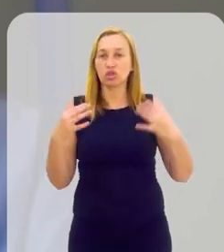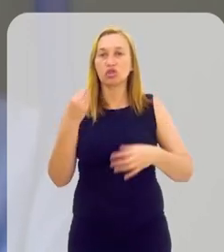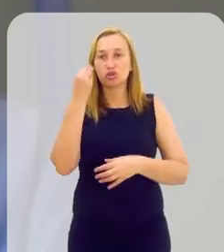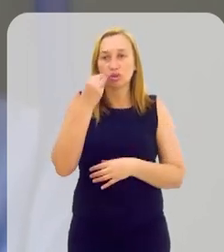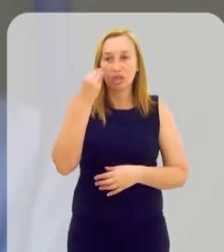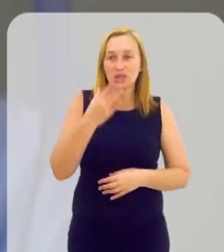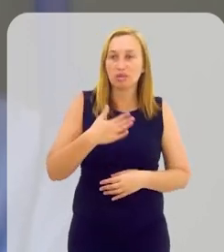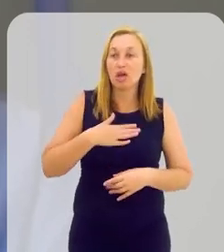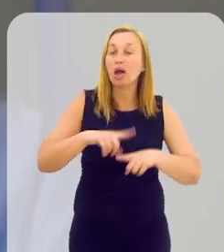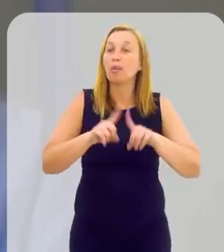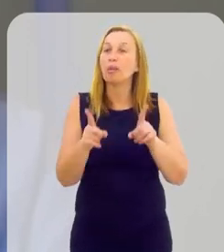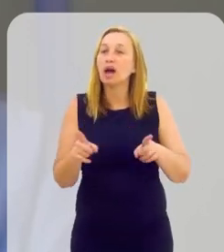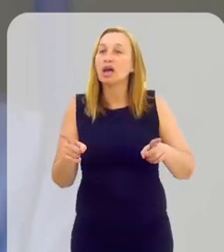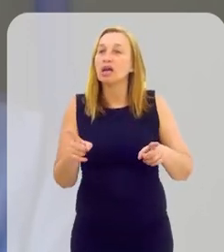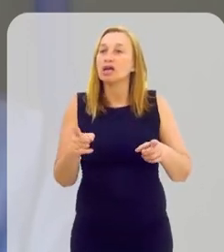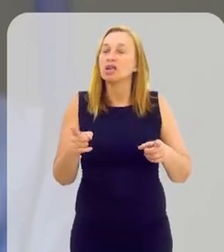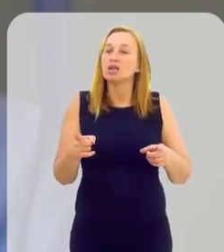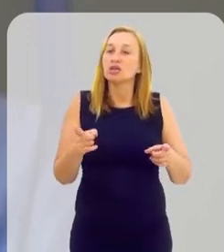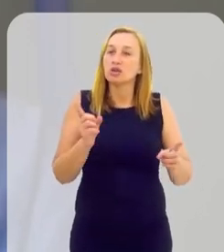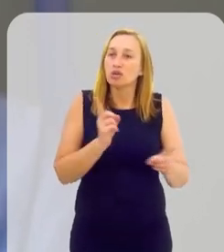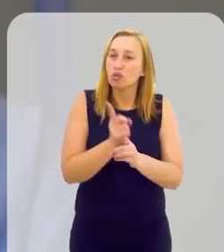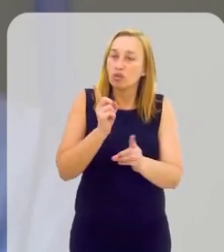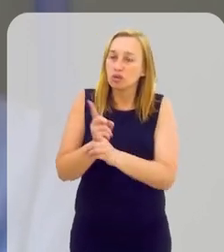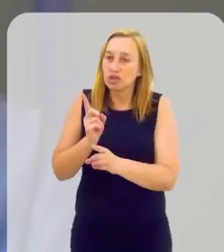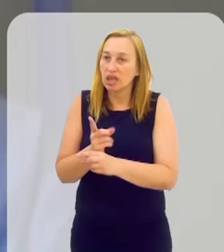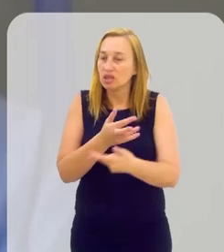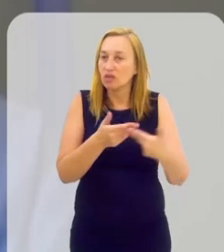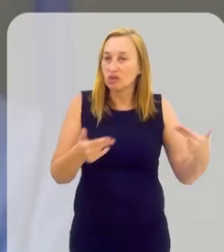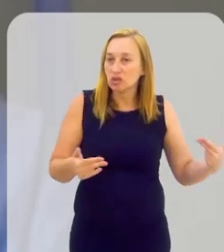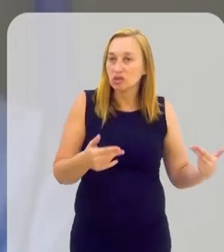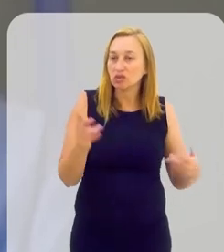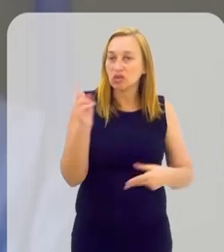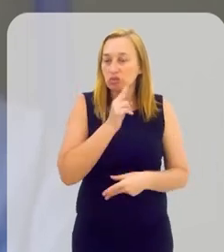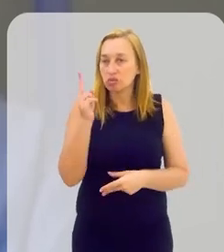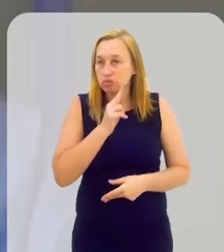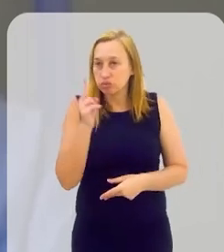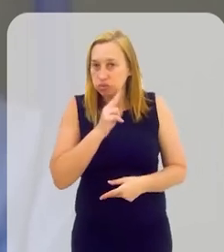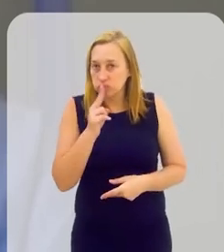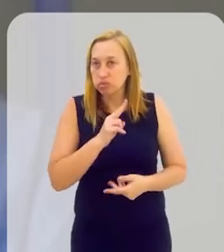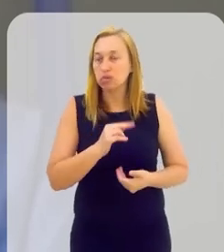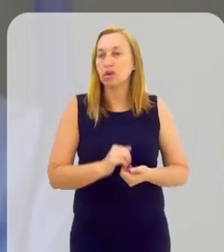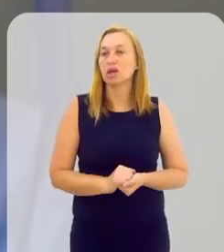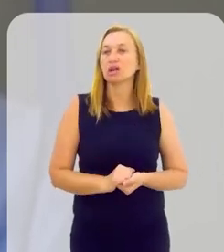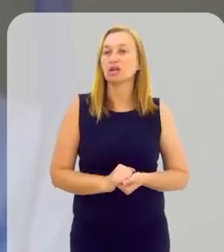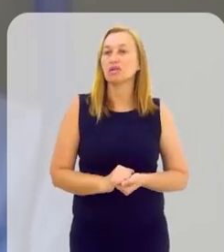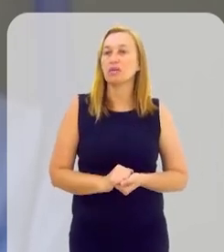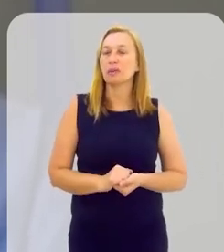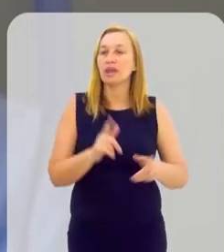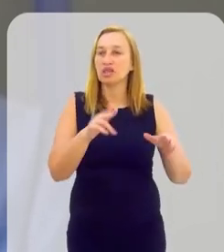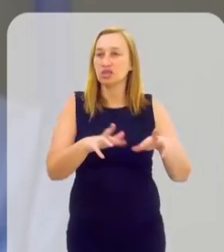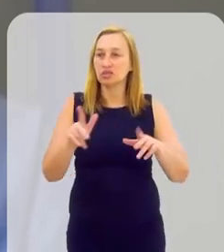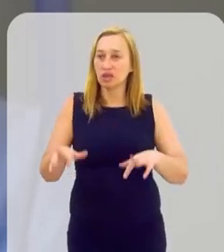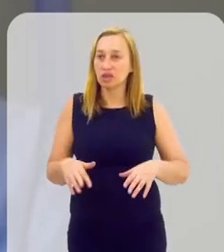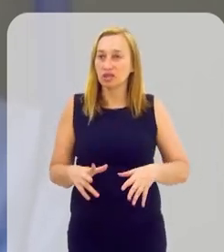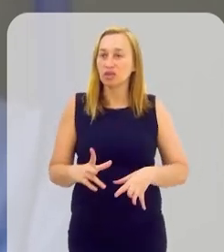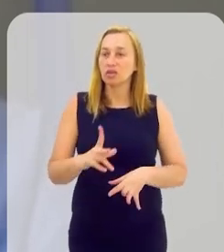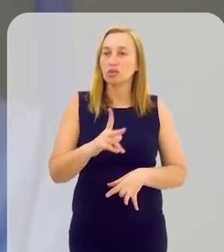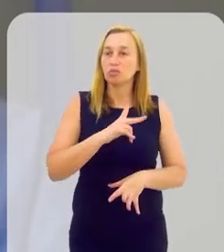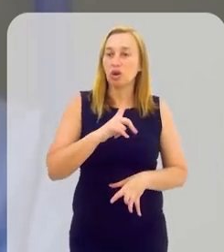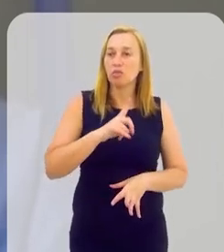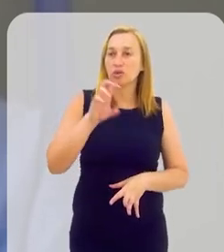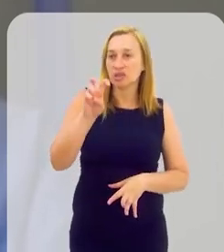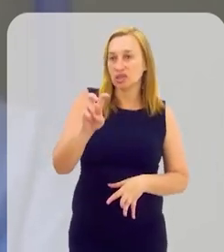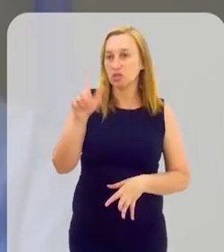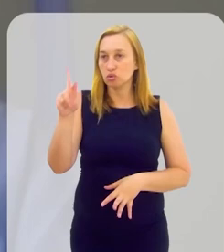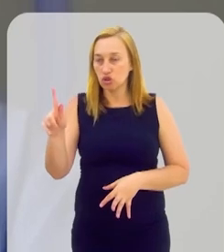de experiência, mas principalmente redescobertas que vão se dar cada dia numa velocidade exponencial. O